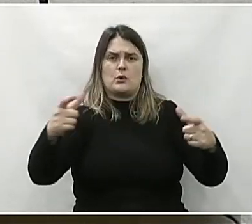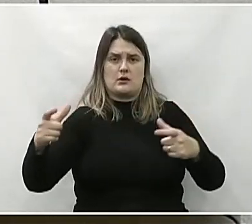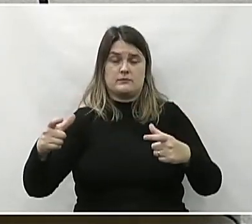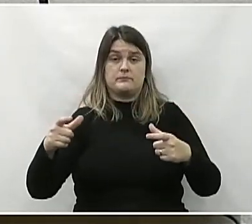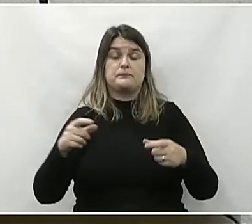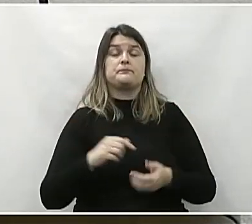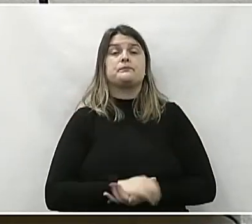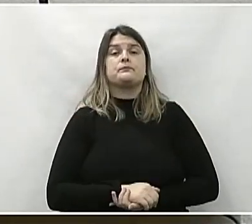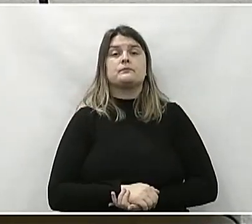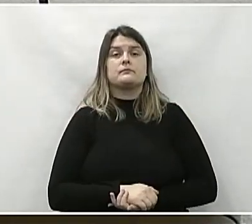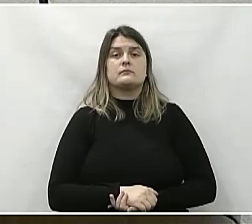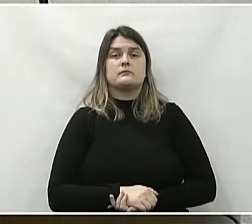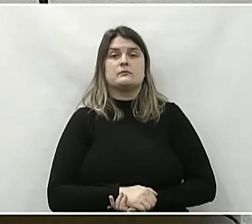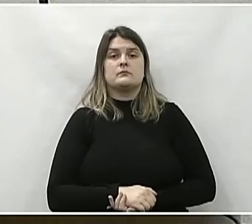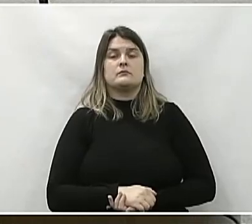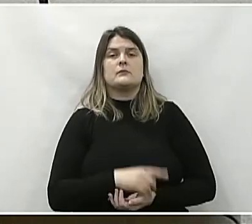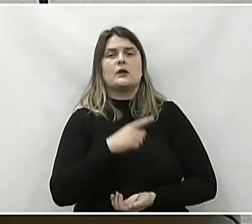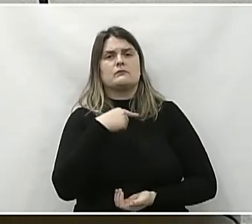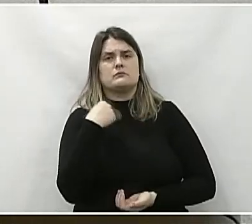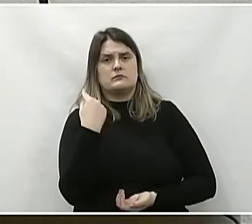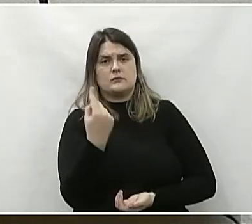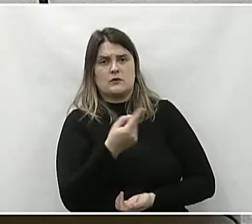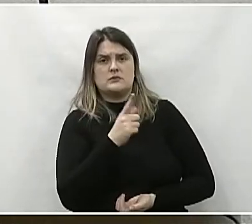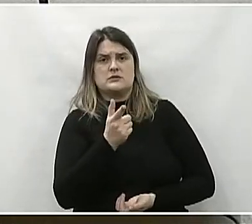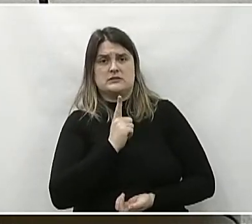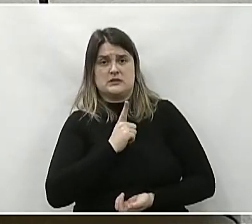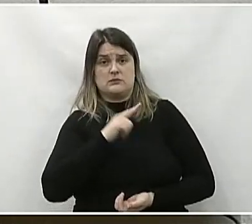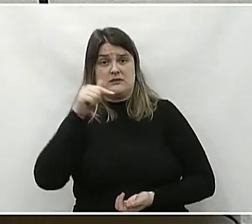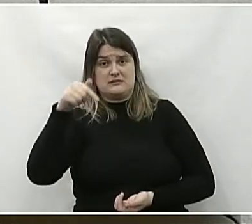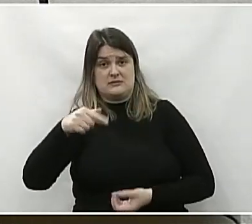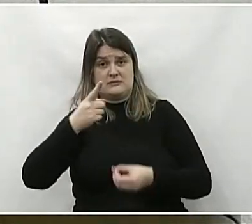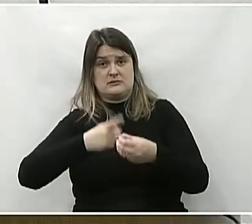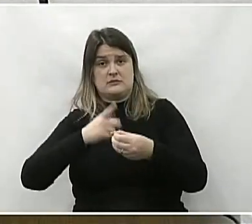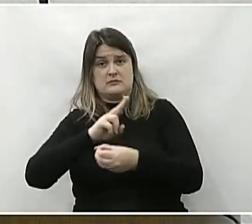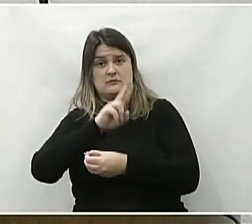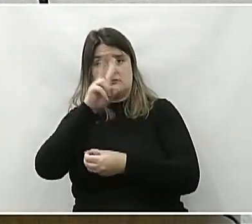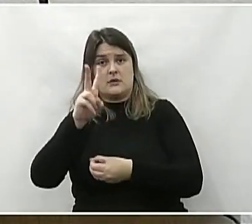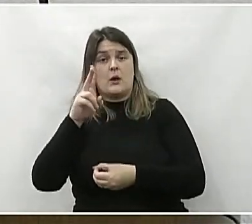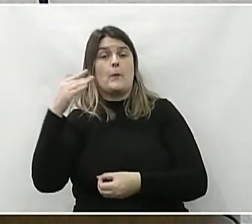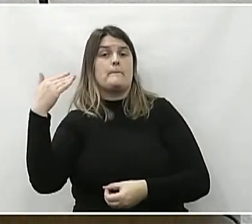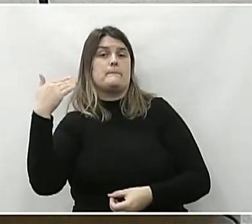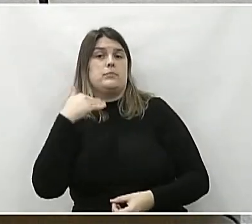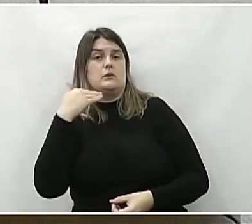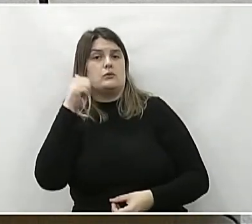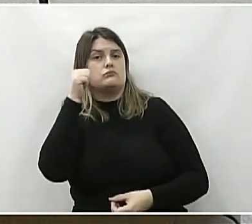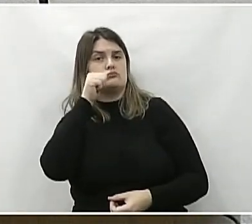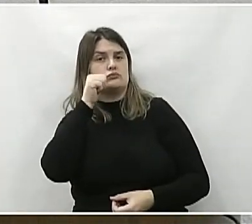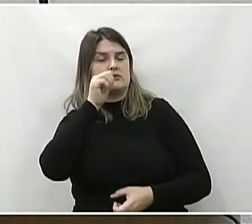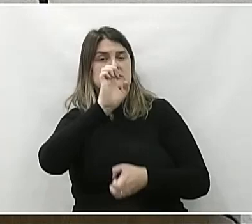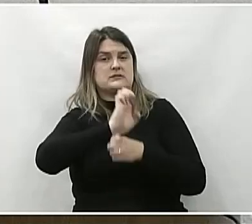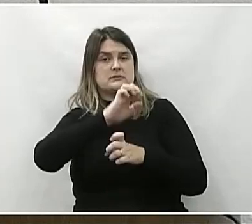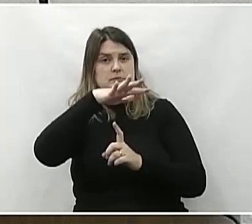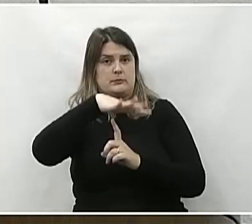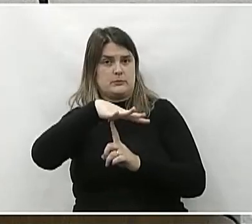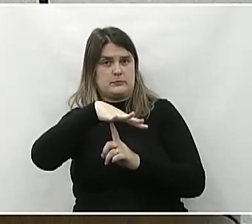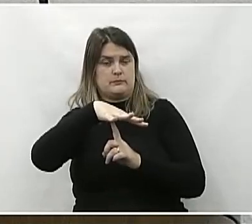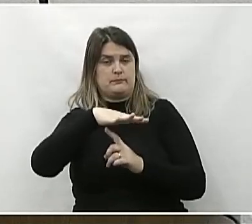e ressalto ainda que nós temos não da Vitória o banco da mulher Paranaense